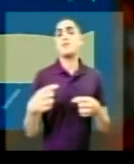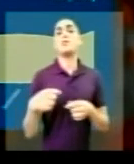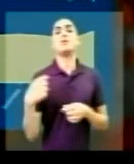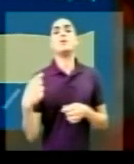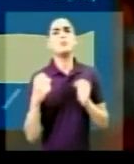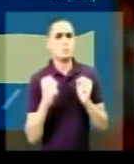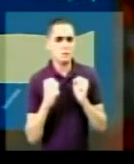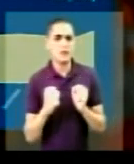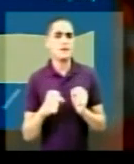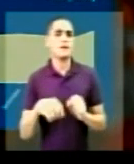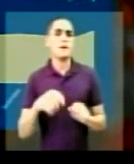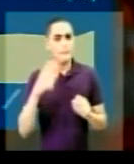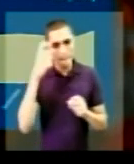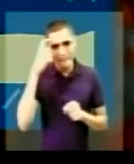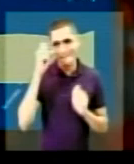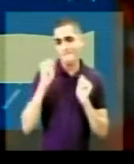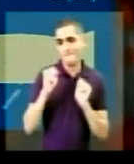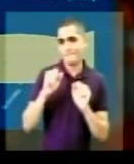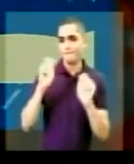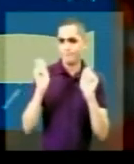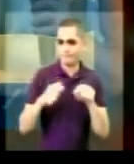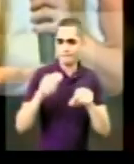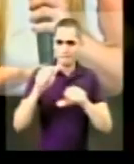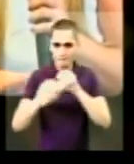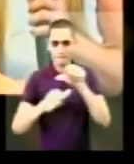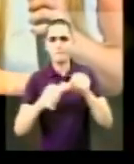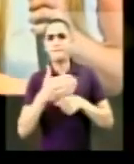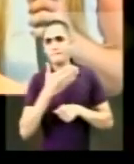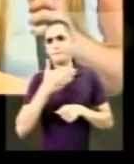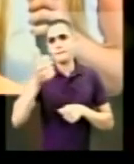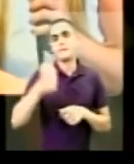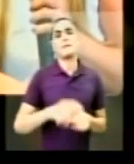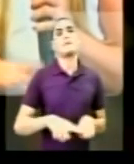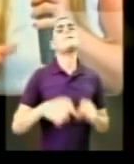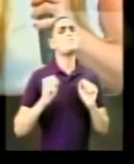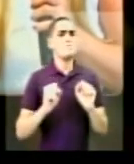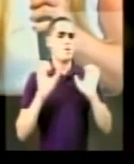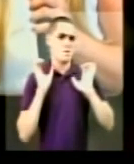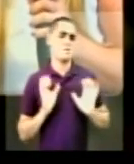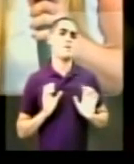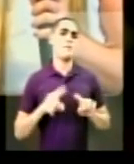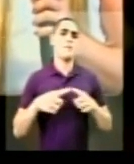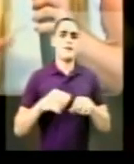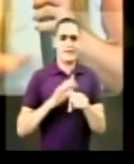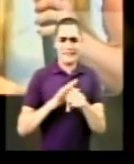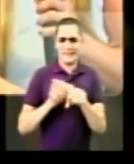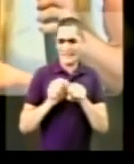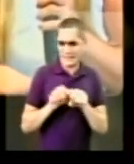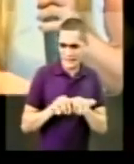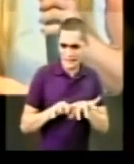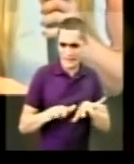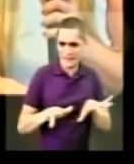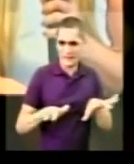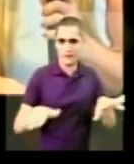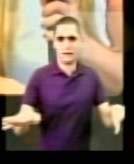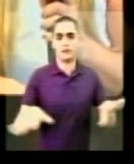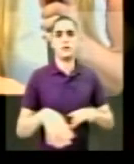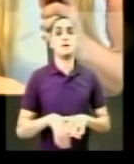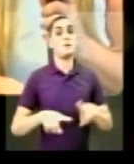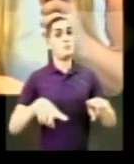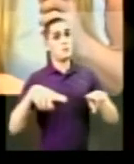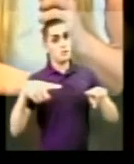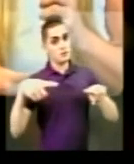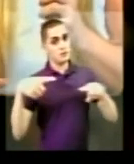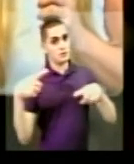melhorar. Poderíamos enquanto cidadãos também, né, gente? Porque, assim, ao momento que a gente sabe que tem uma doença que está transmitindo, nós, serviços de saúde, temos